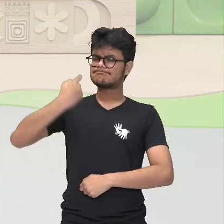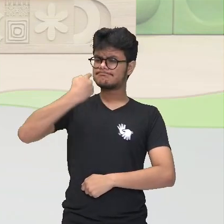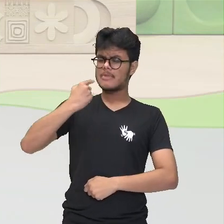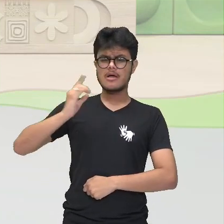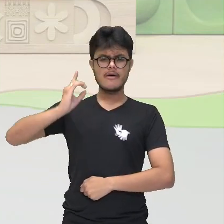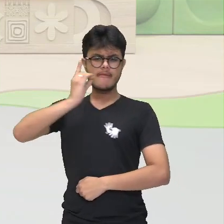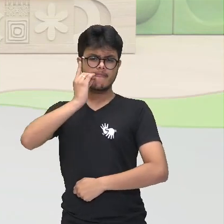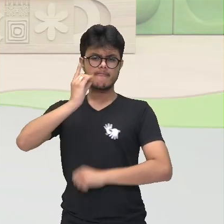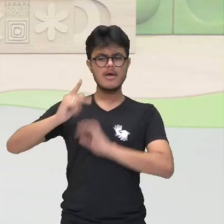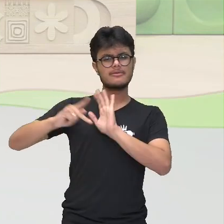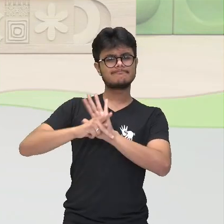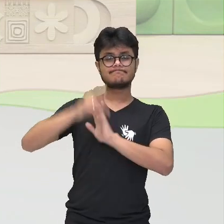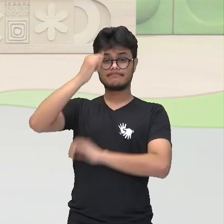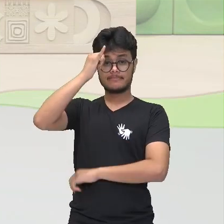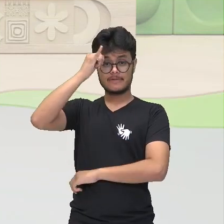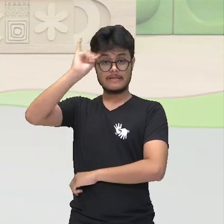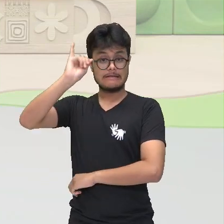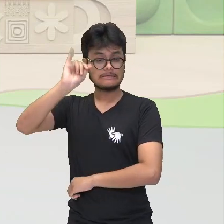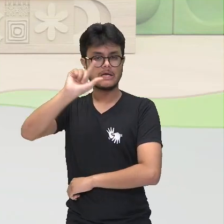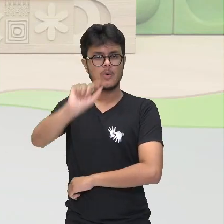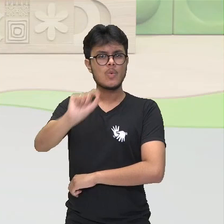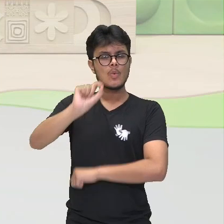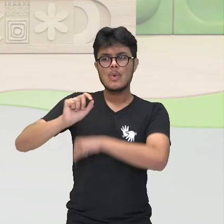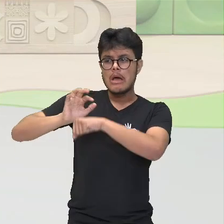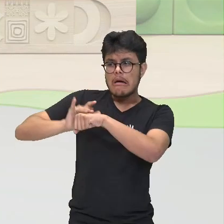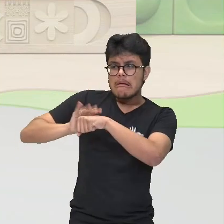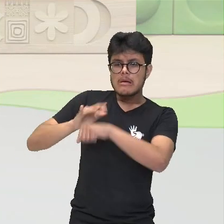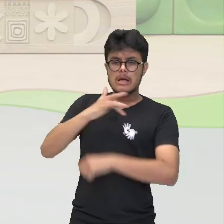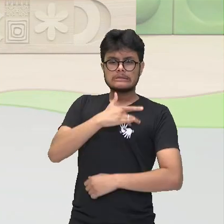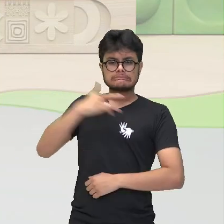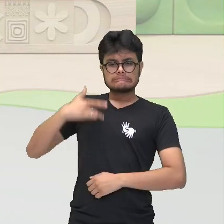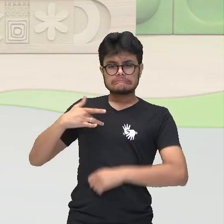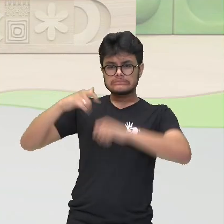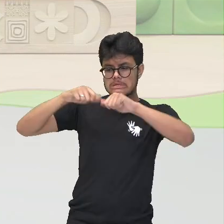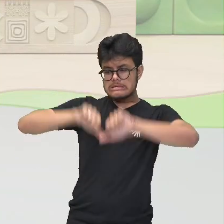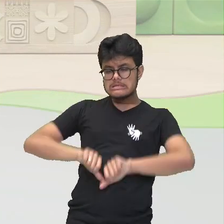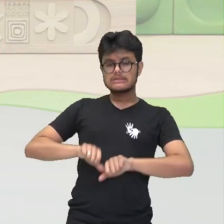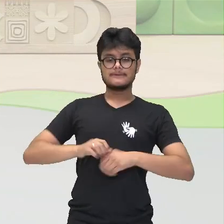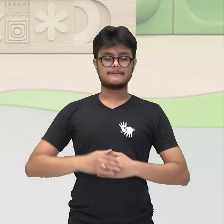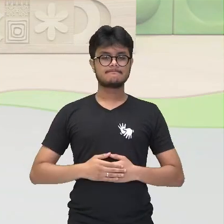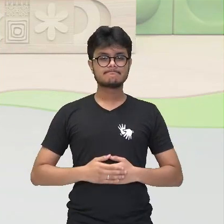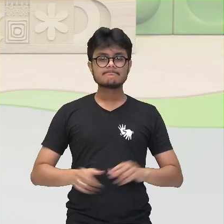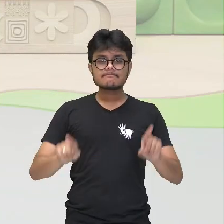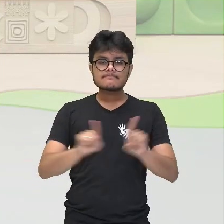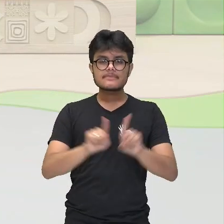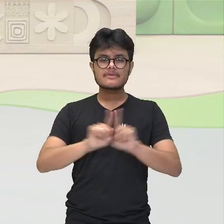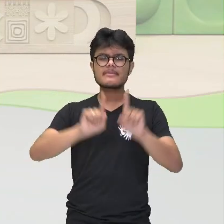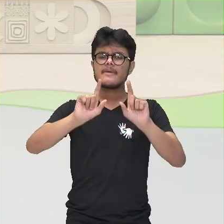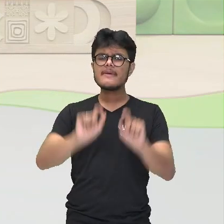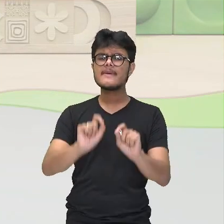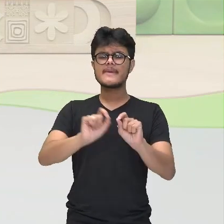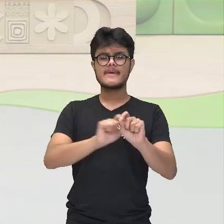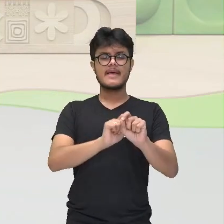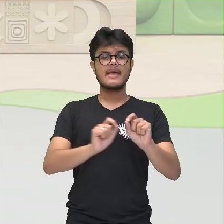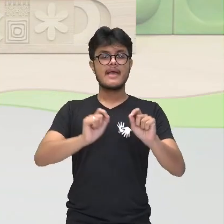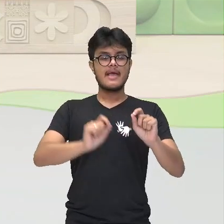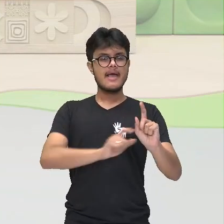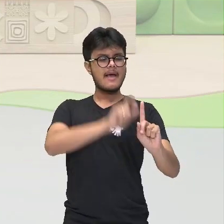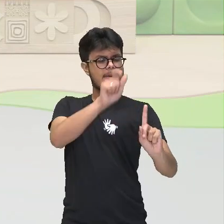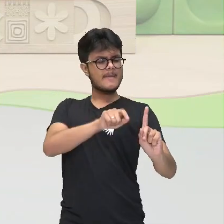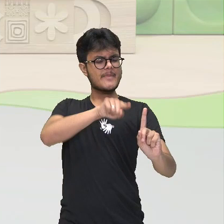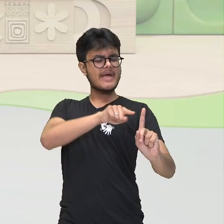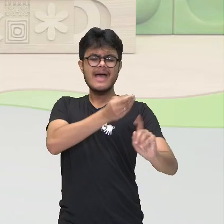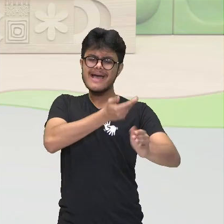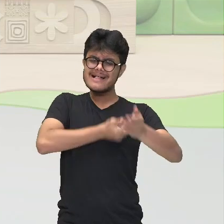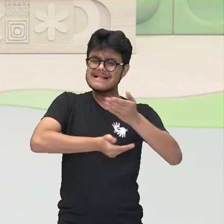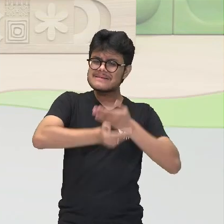gente evitar ali o sedentarismo. E também ter bons relacionamentos, A gente observa aqui essa imagem que representa um